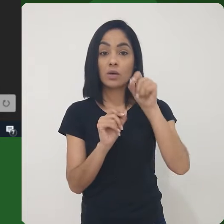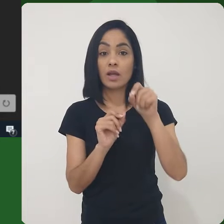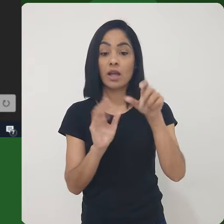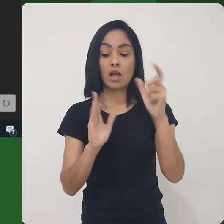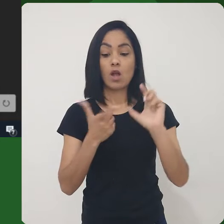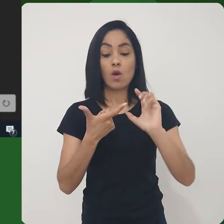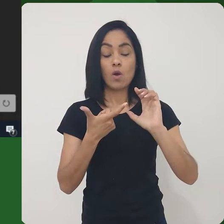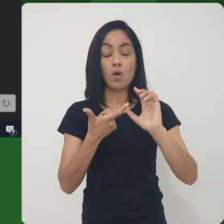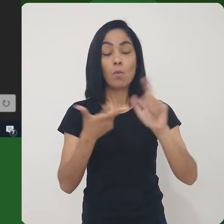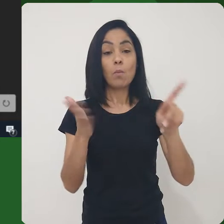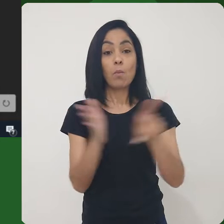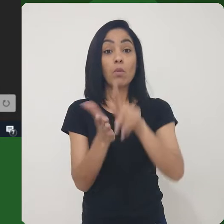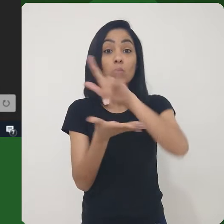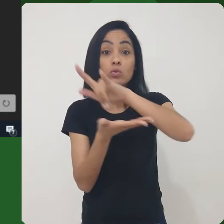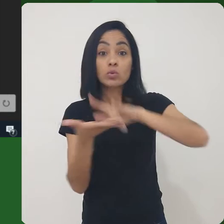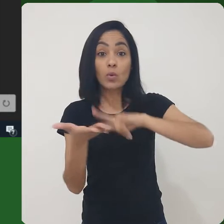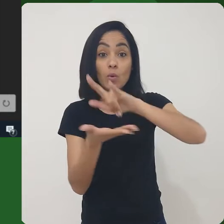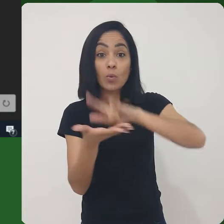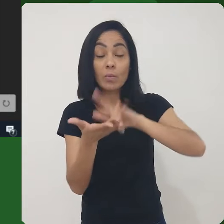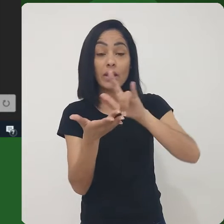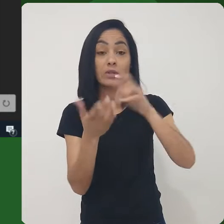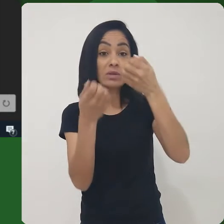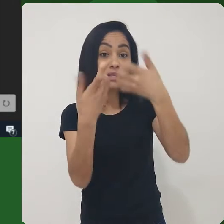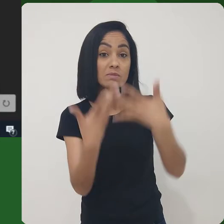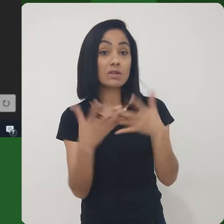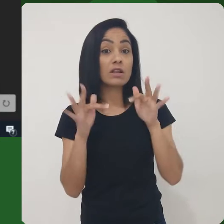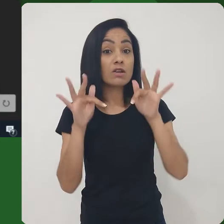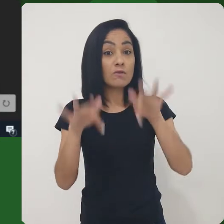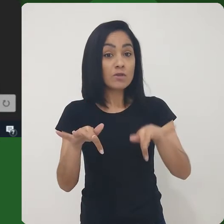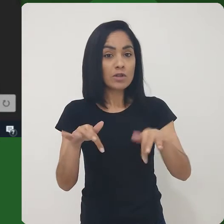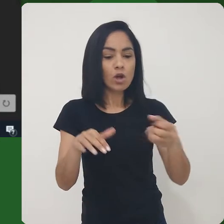de encerramento e aberto um novo livro ata.